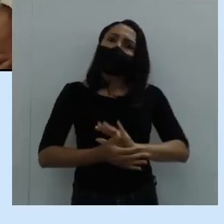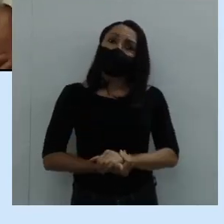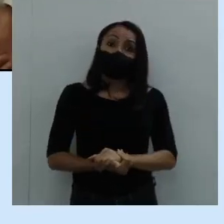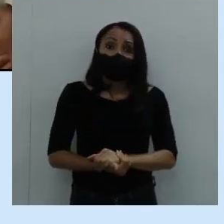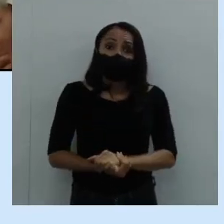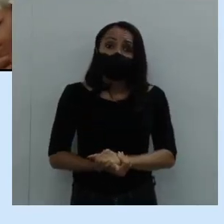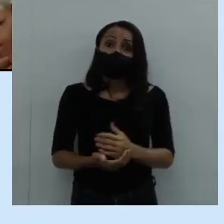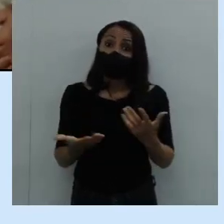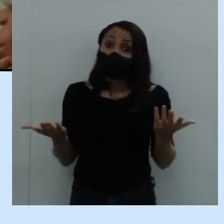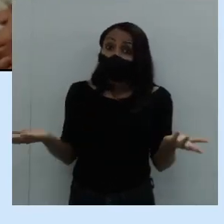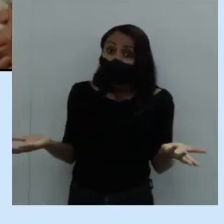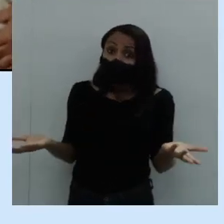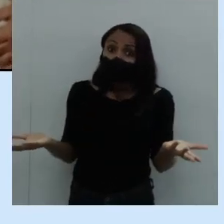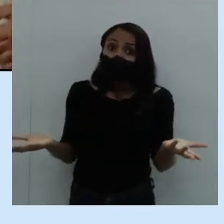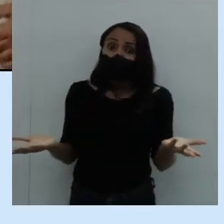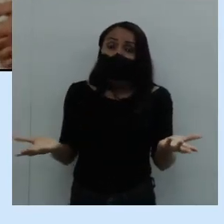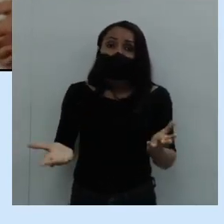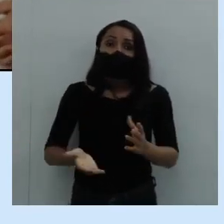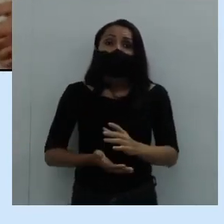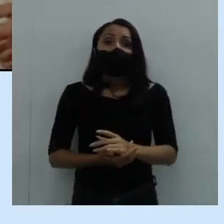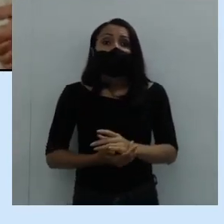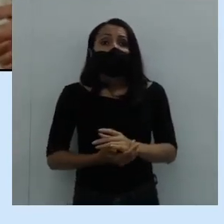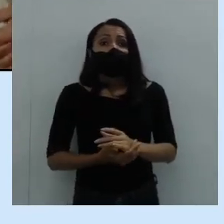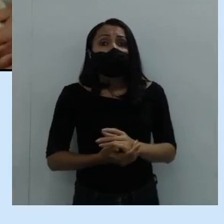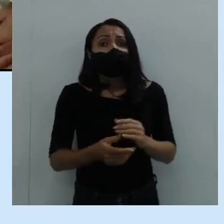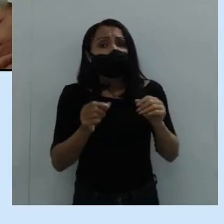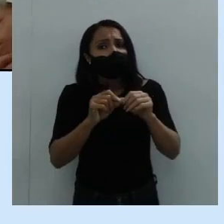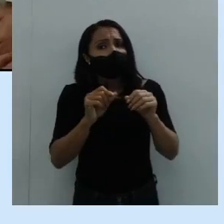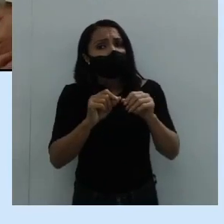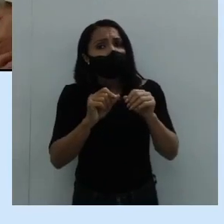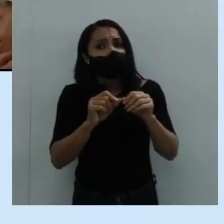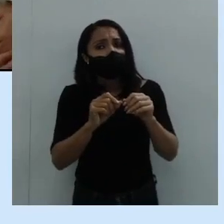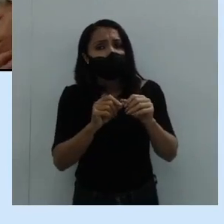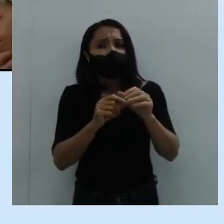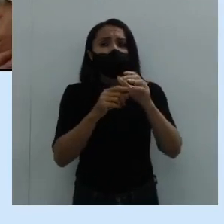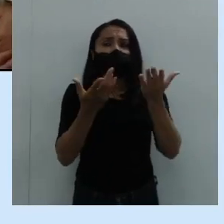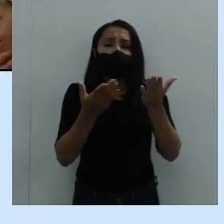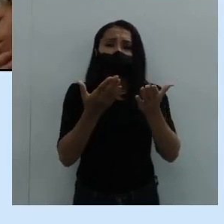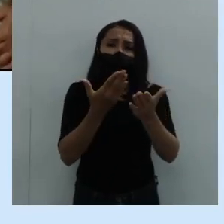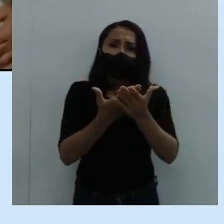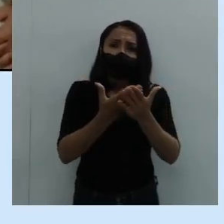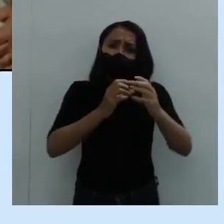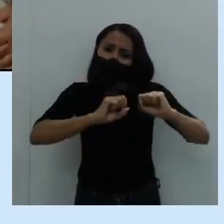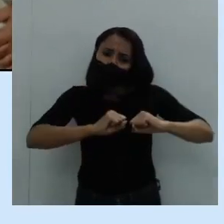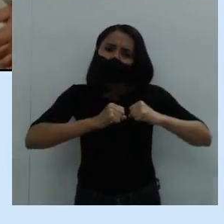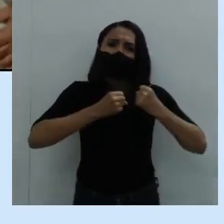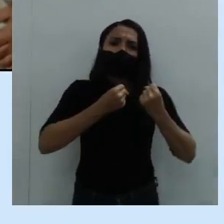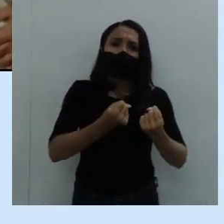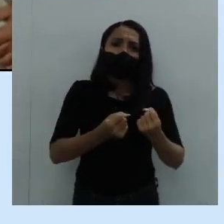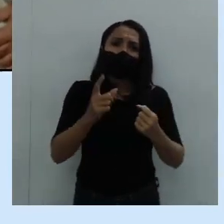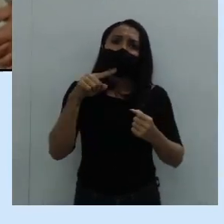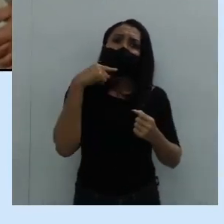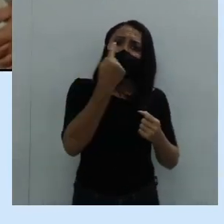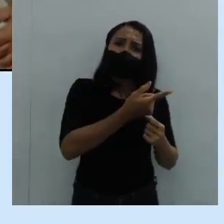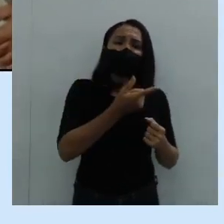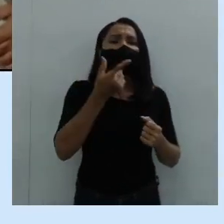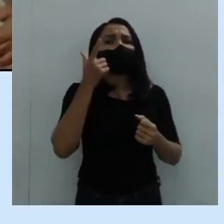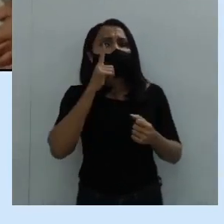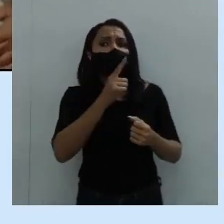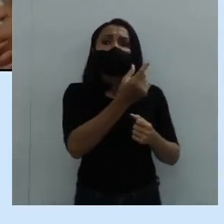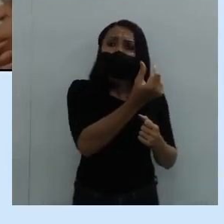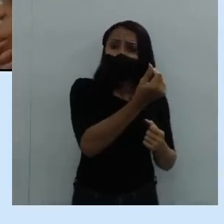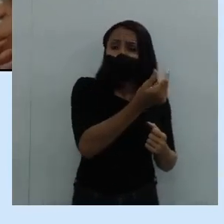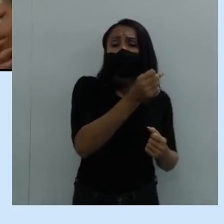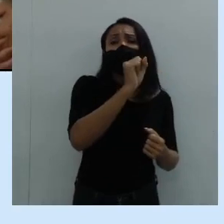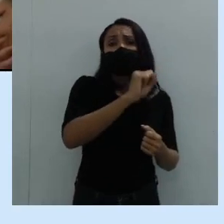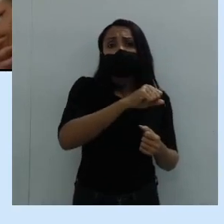Enfim, se fizer um estudo muito bem feito, a gente tem como ganhar o dinheiro, sim,